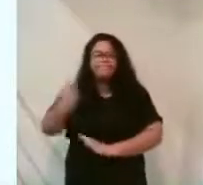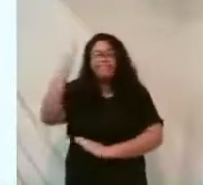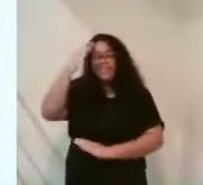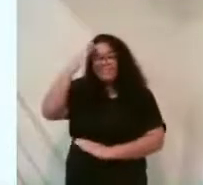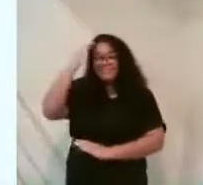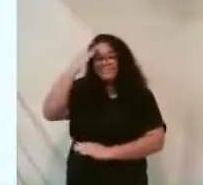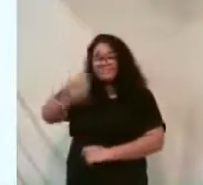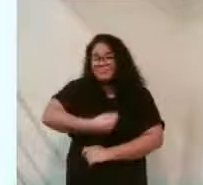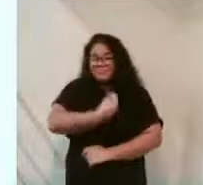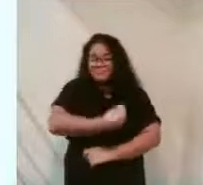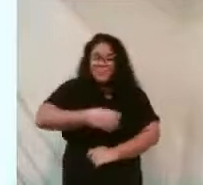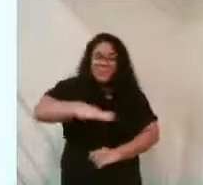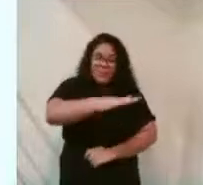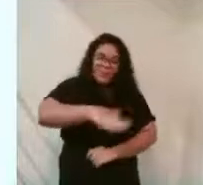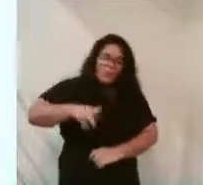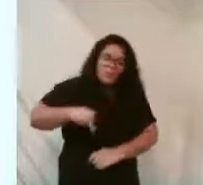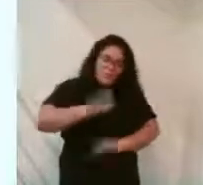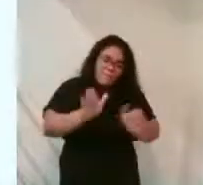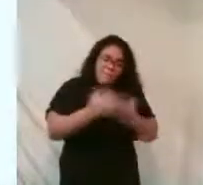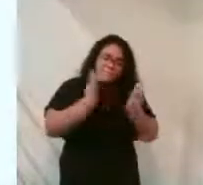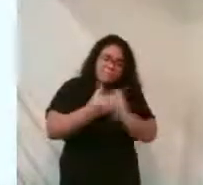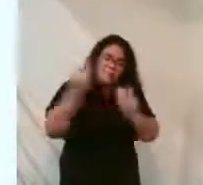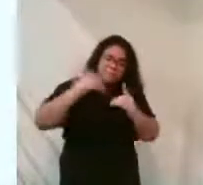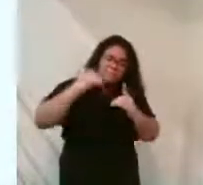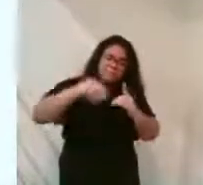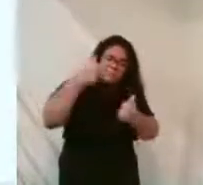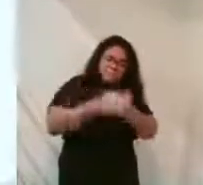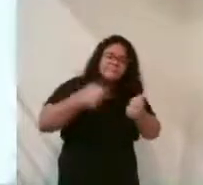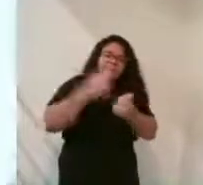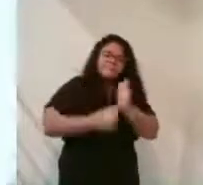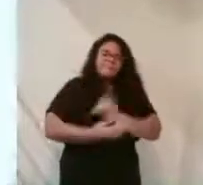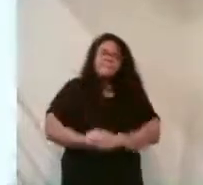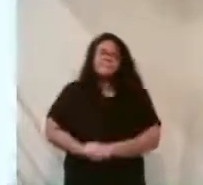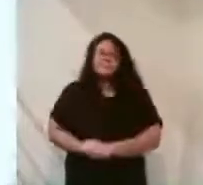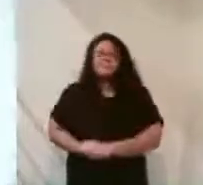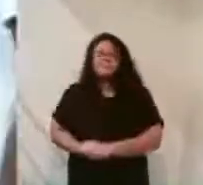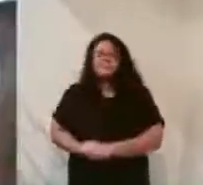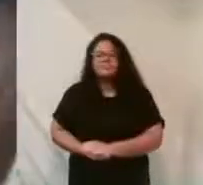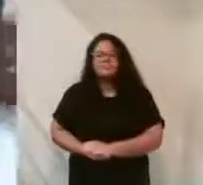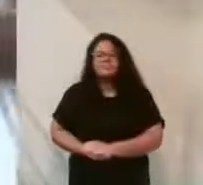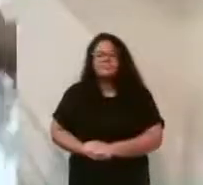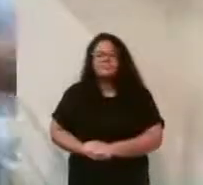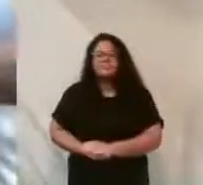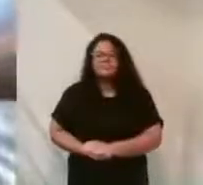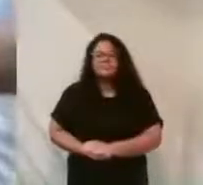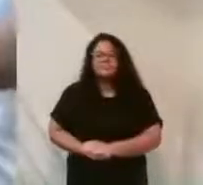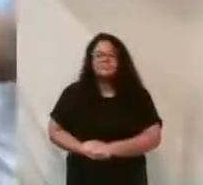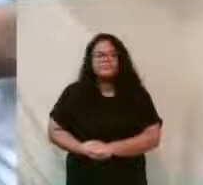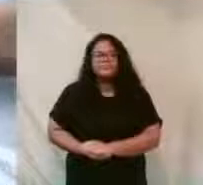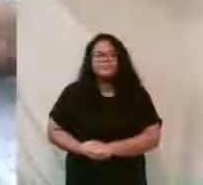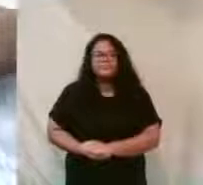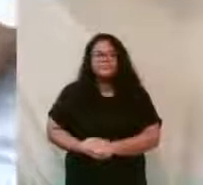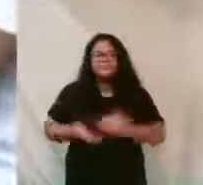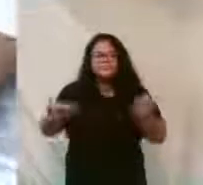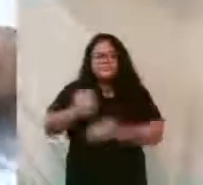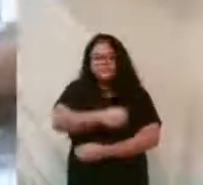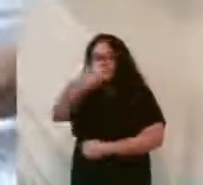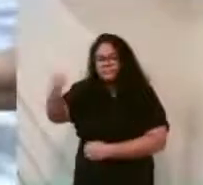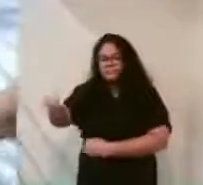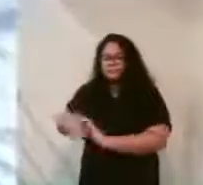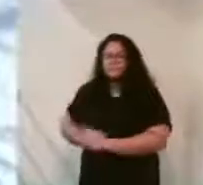vulnerabilidade, vivenciado pelos catadores e catadoras de materiais recicláveis do Brasil. Contando aqui, eu passo a palavra para o Estevo, continue.